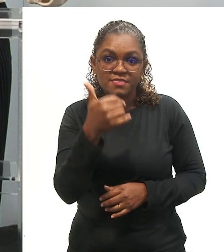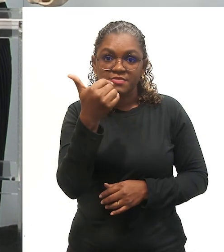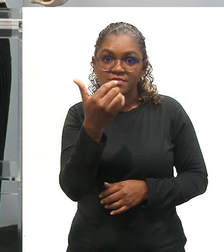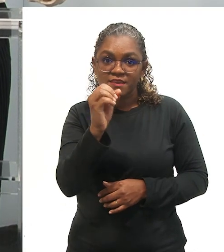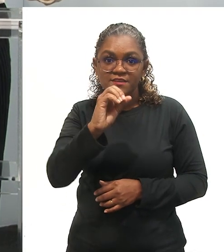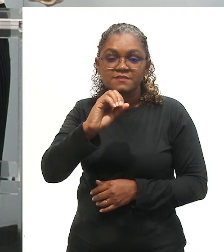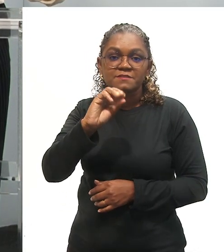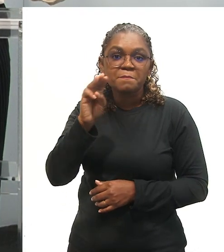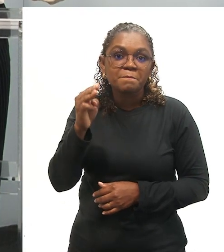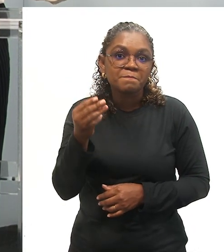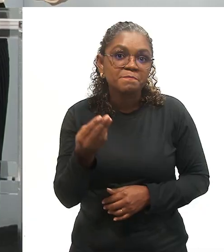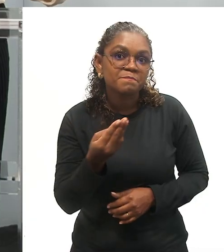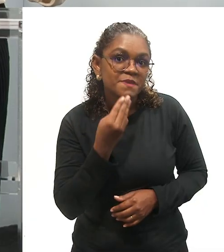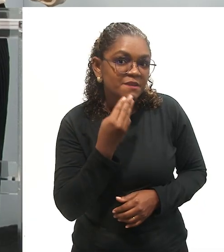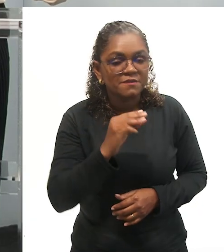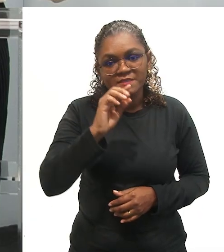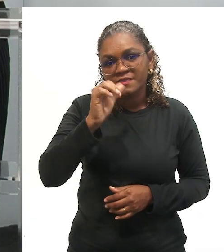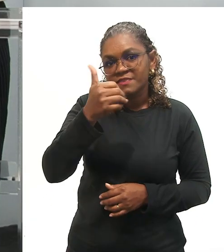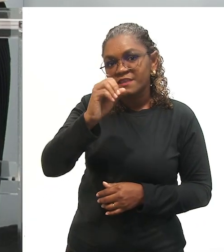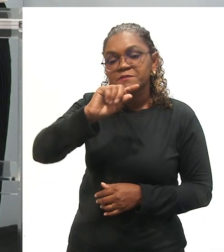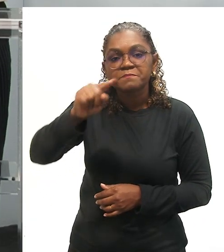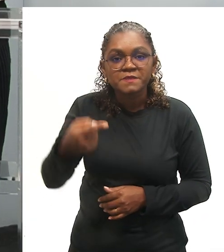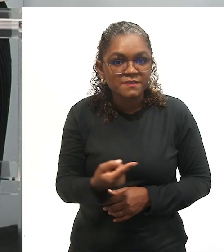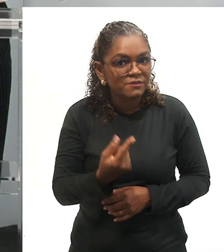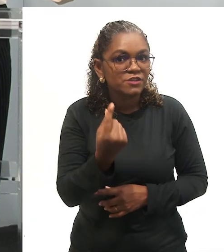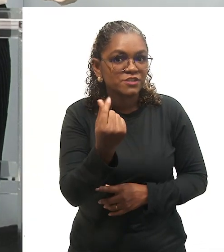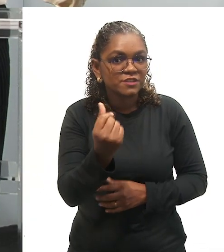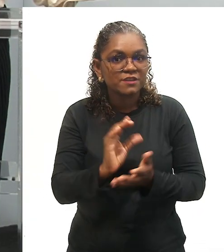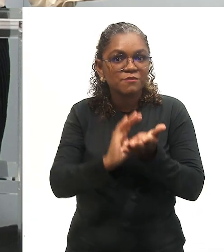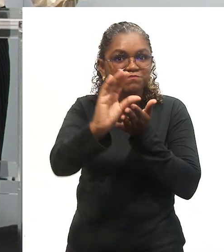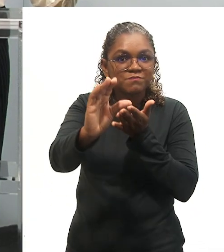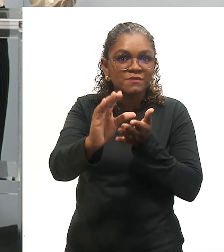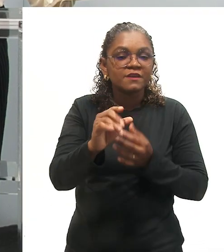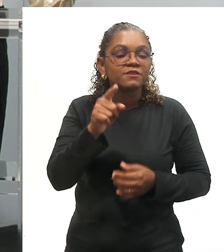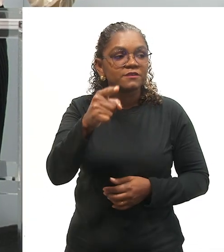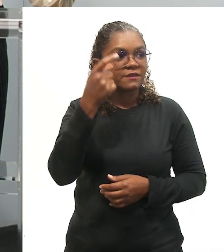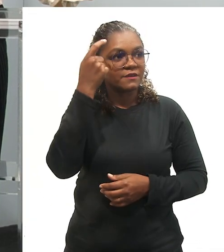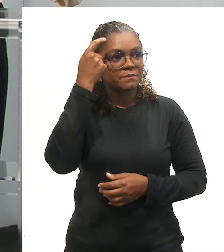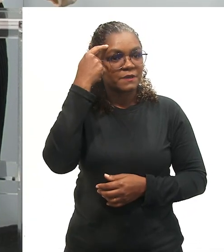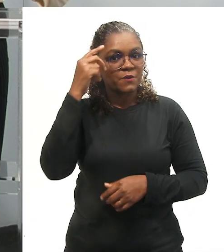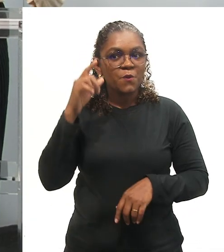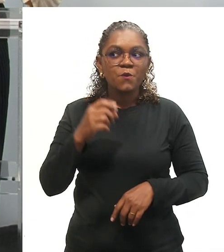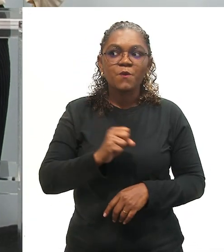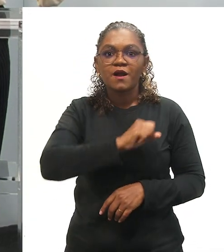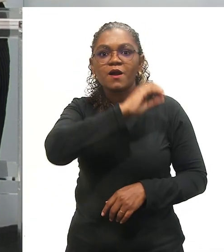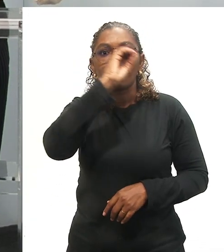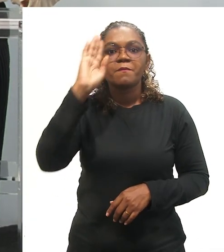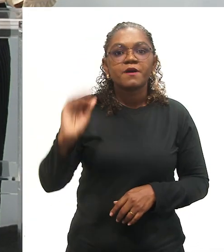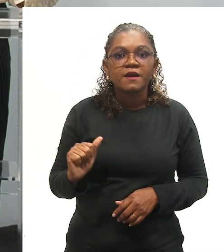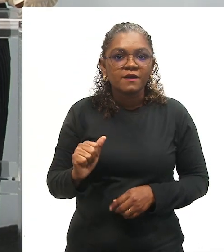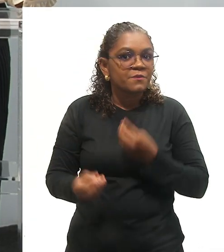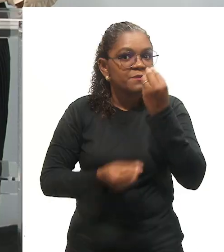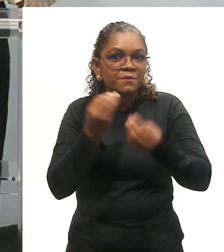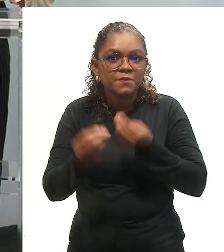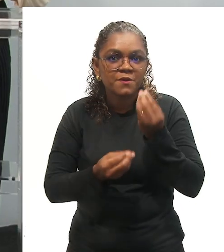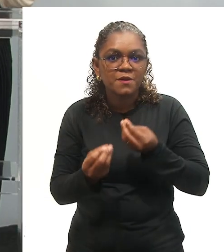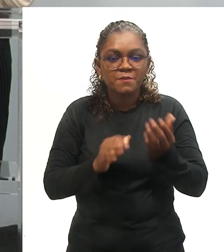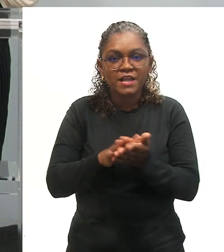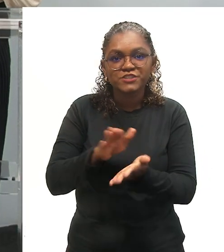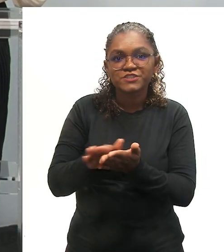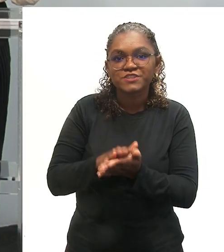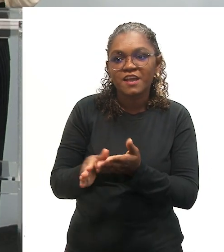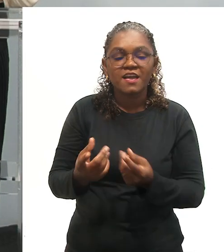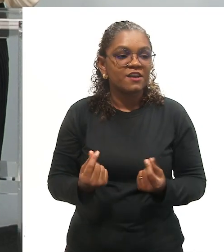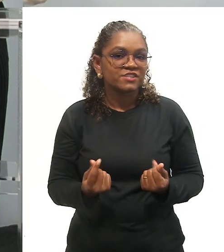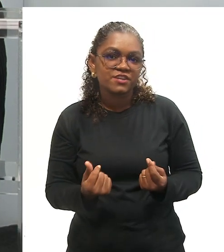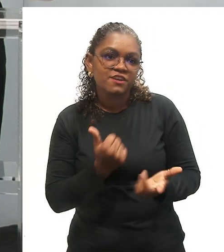sua imaginação já vai correndo para como eu vou gastar esses 10 mil reais. Ninguém quer ficar com esse dinheiro. Todo mundo quer